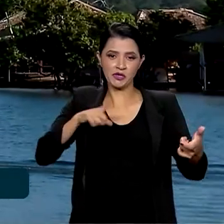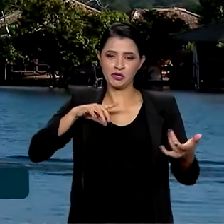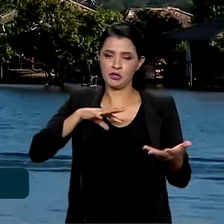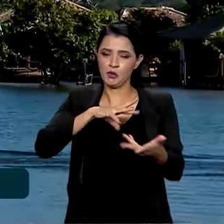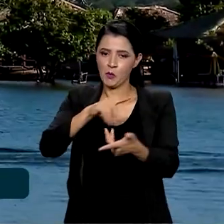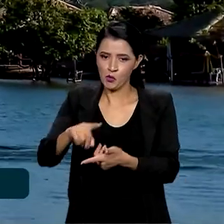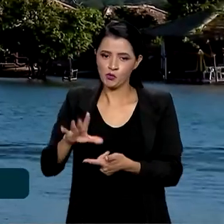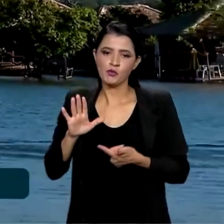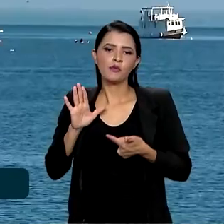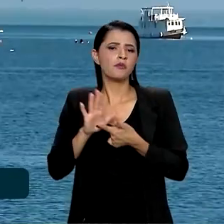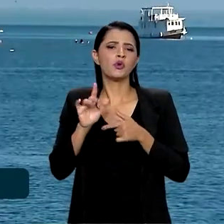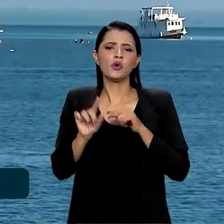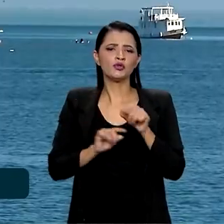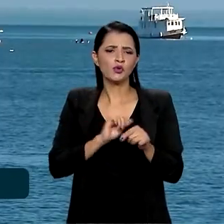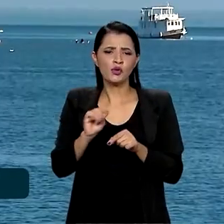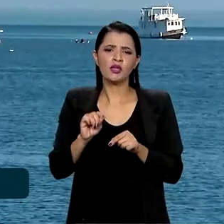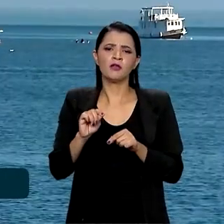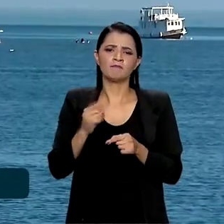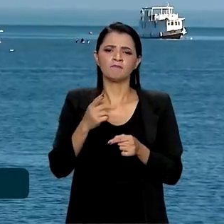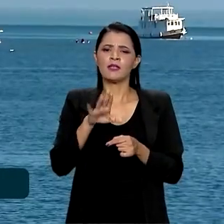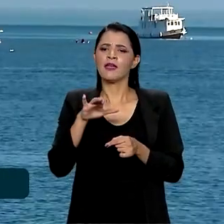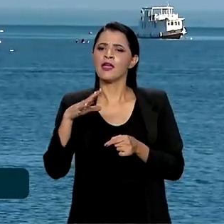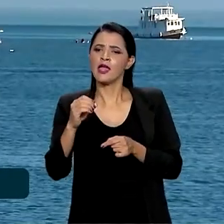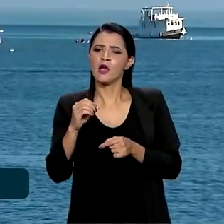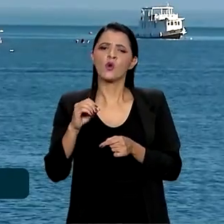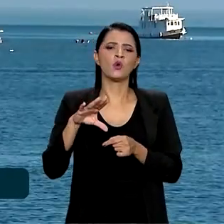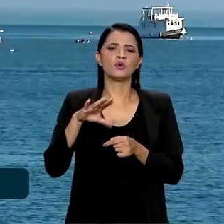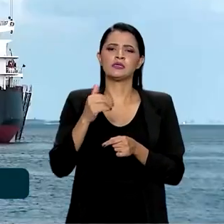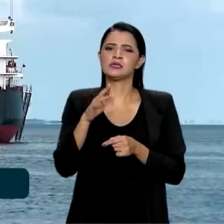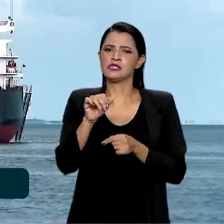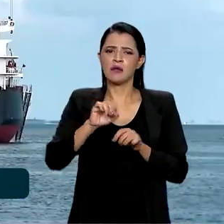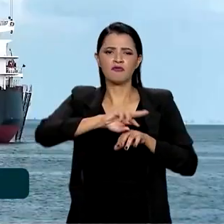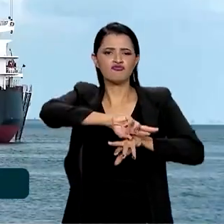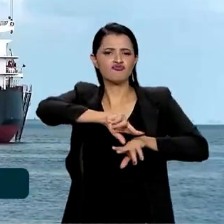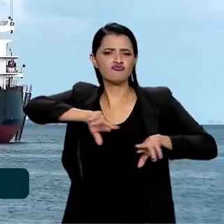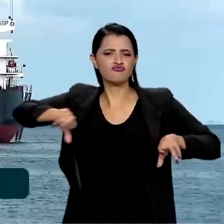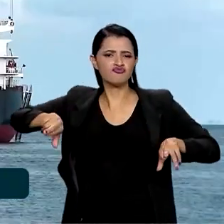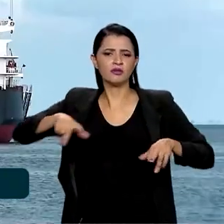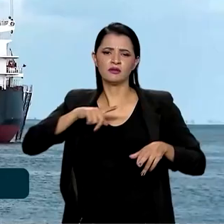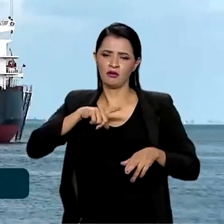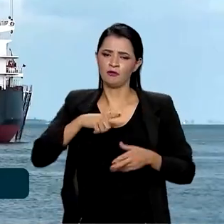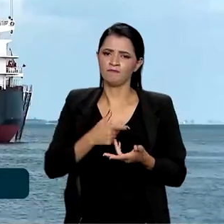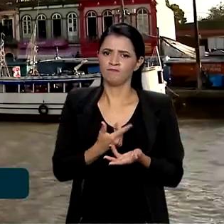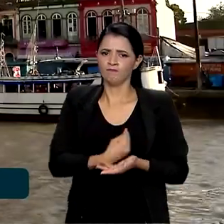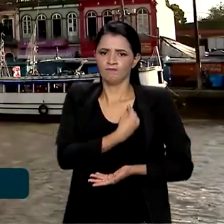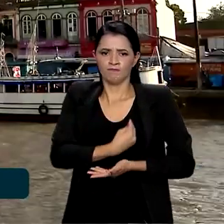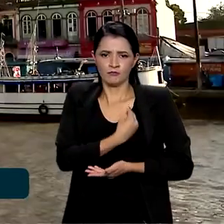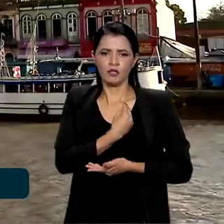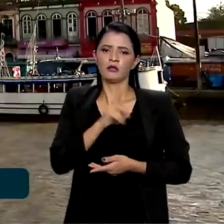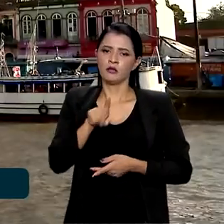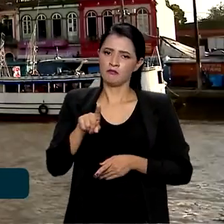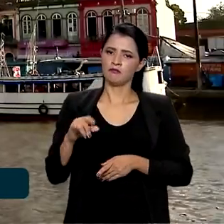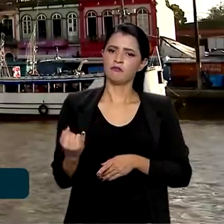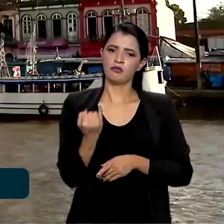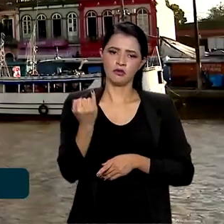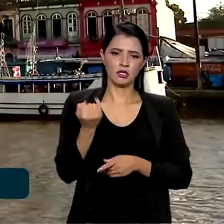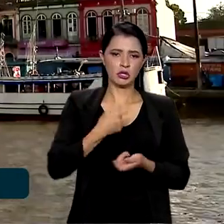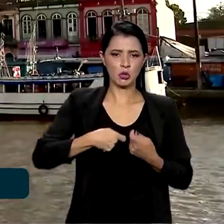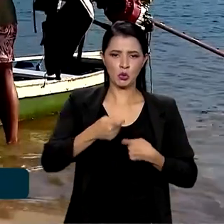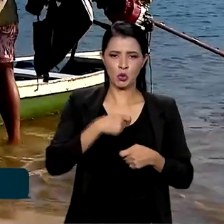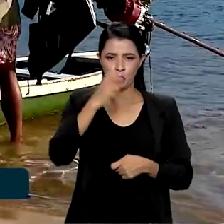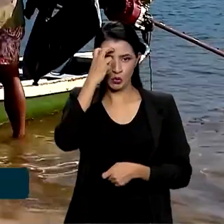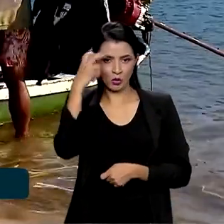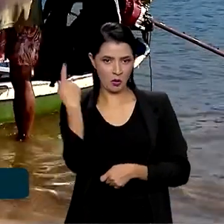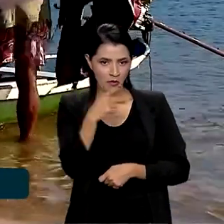um retrato único de um ecossistema rico em biodiversidade. Além da importância econômica e cultural para as comunidades